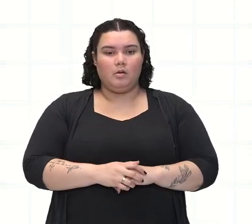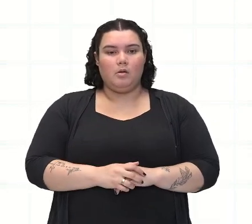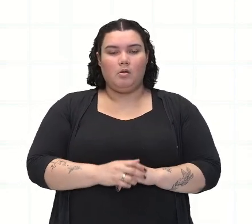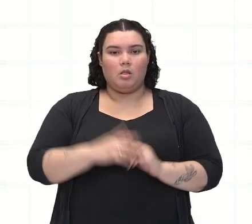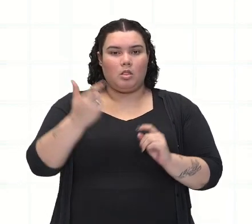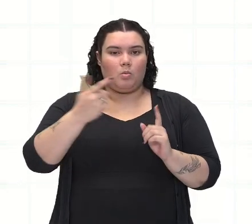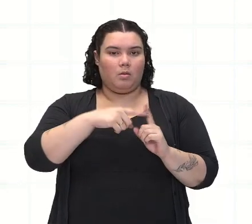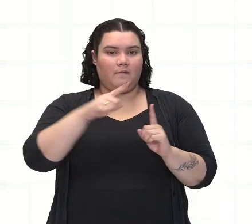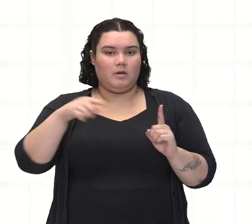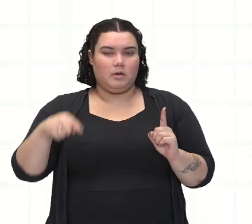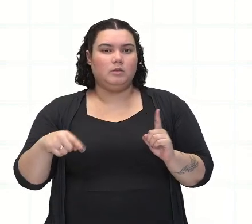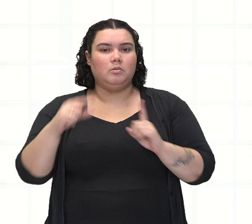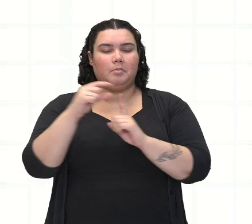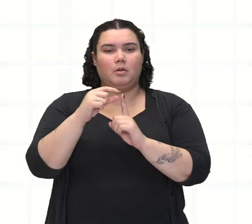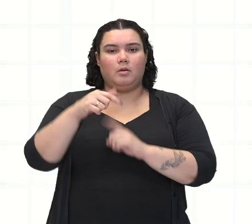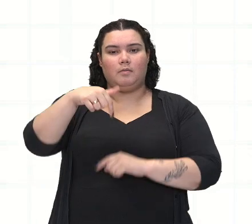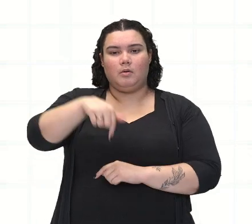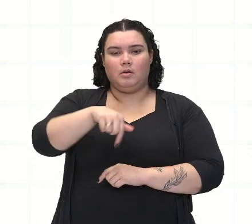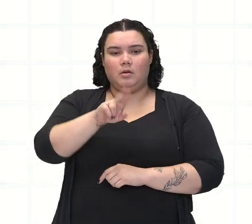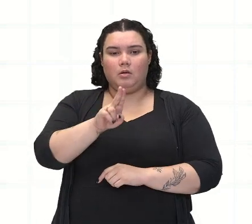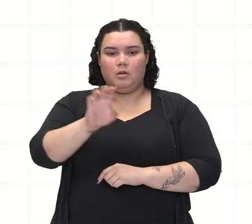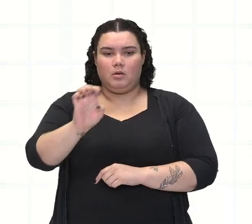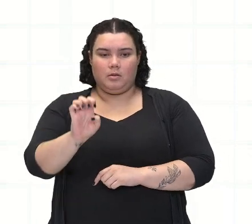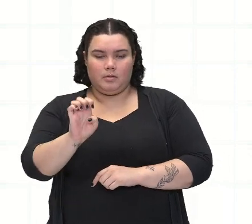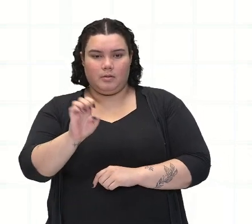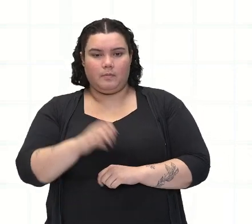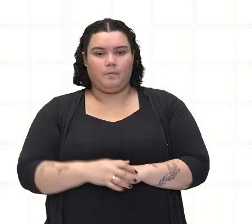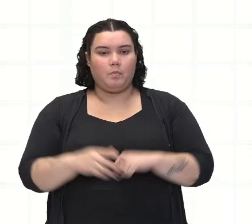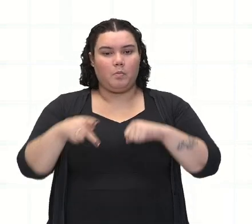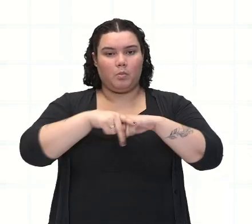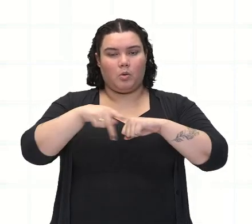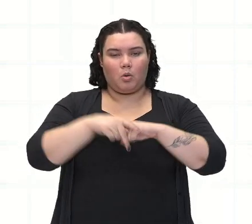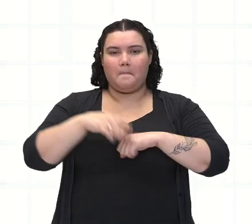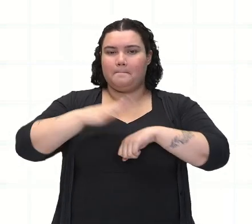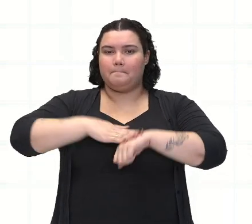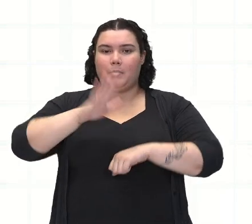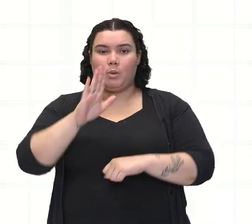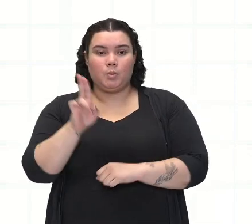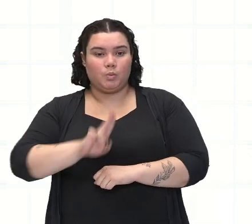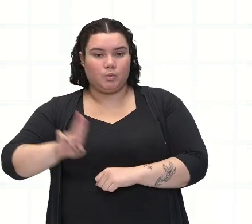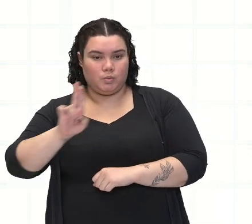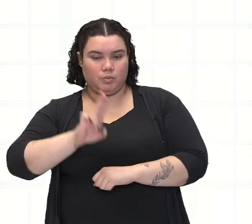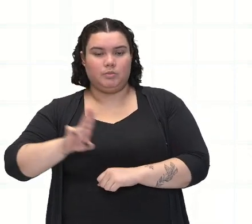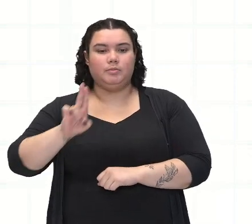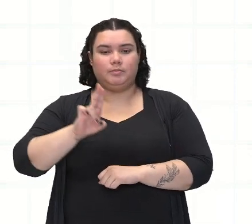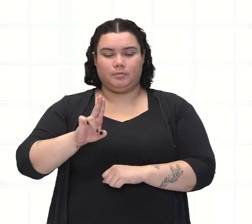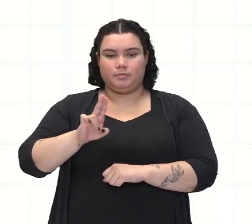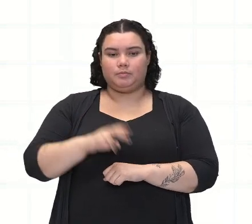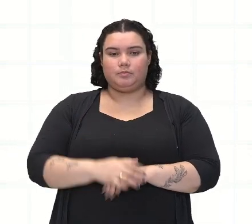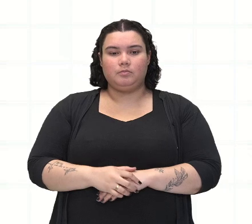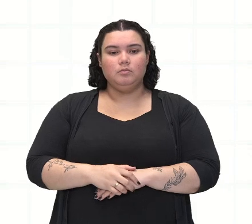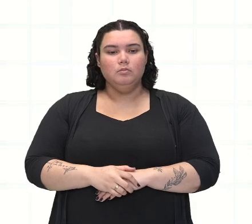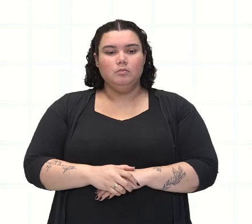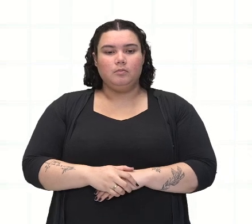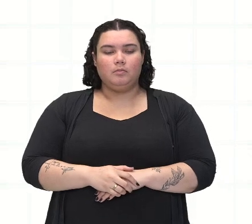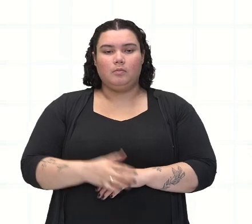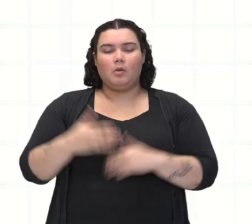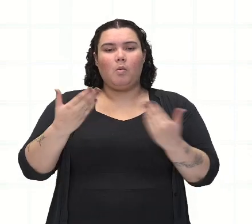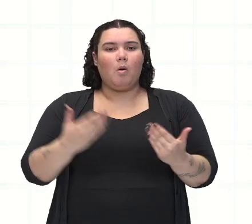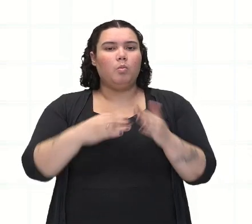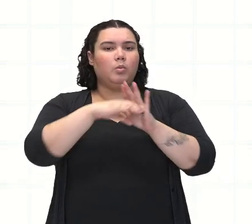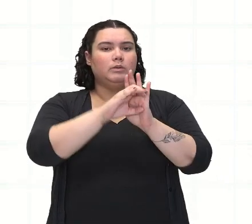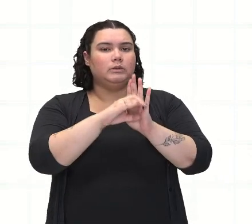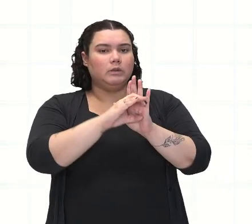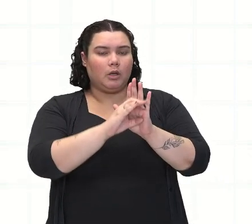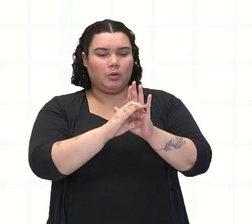invariável, o quê? É o pronome relativo mais usado e vamos ver aqui o